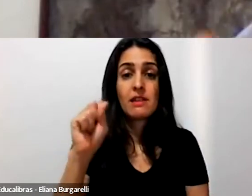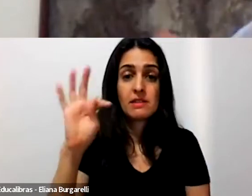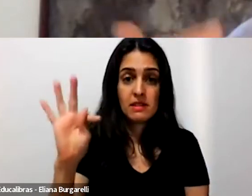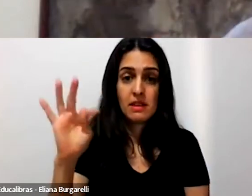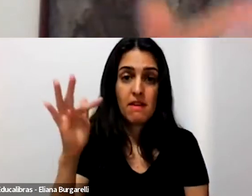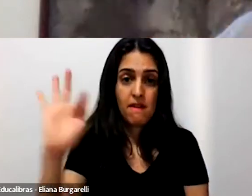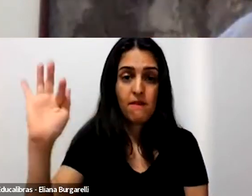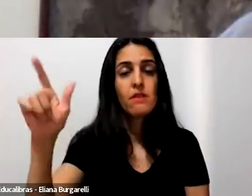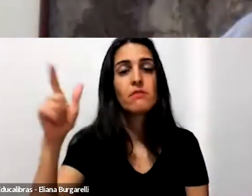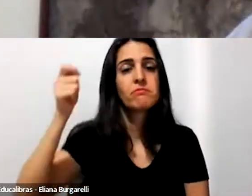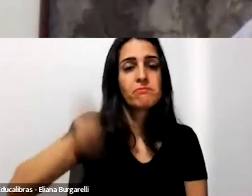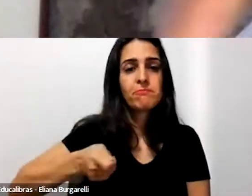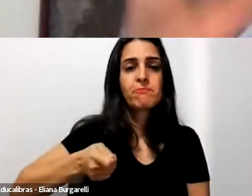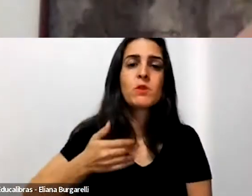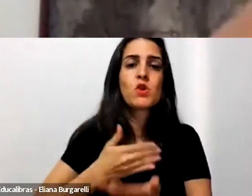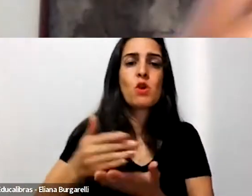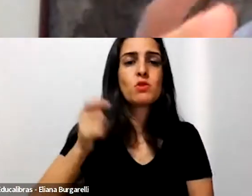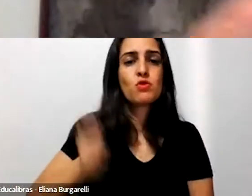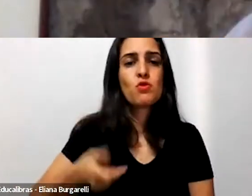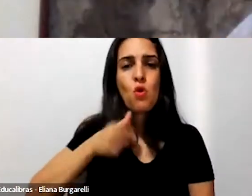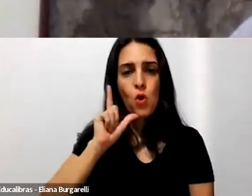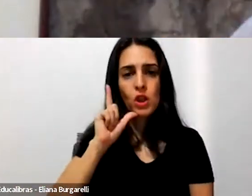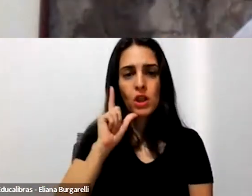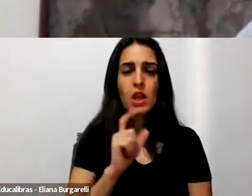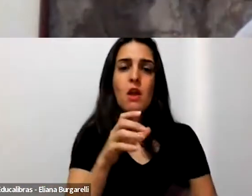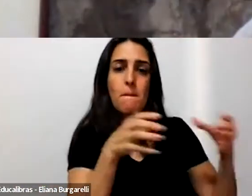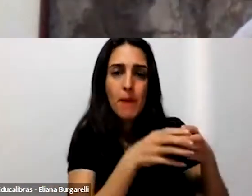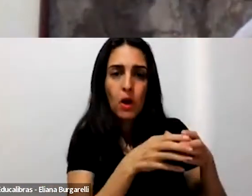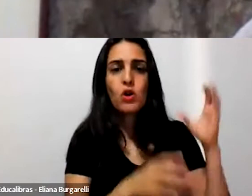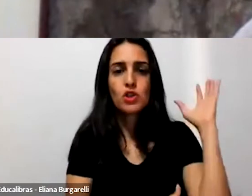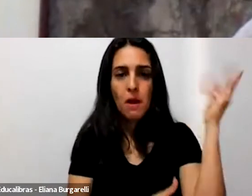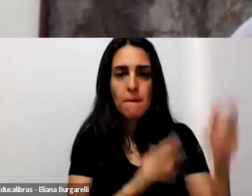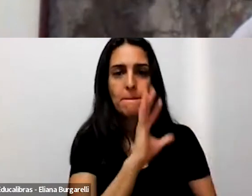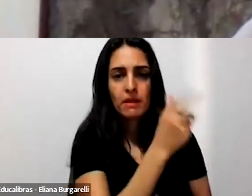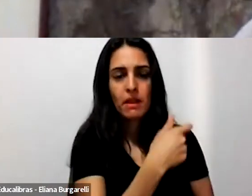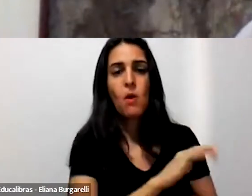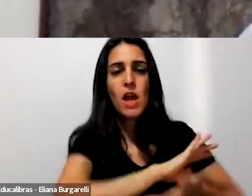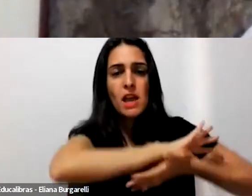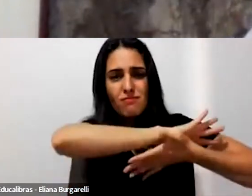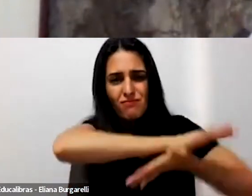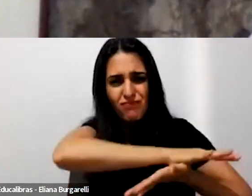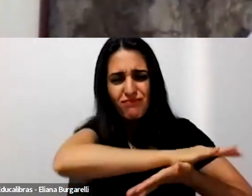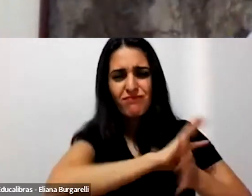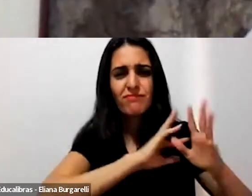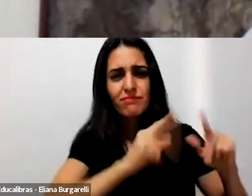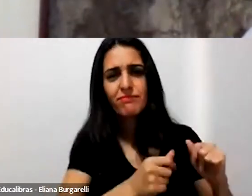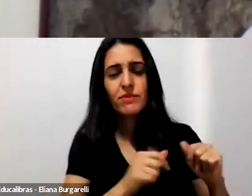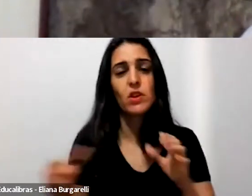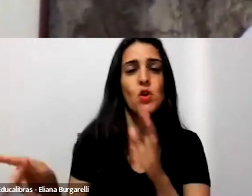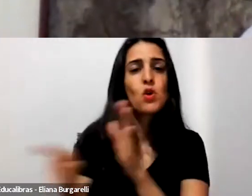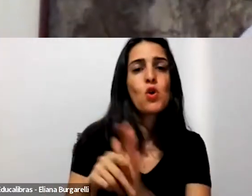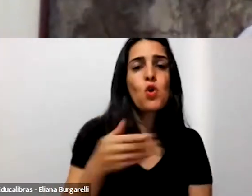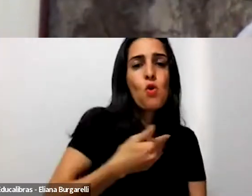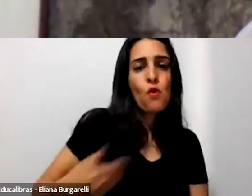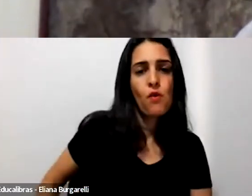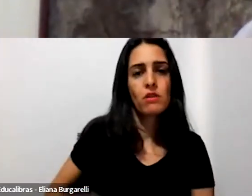Corte, que começou ontem a julgar, anteontem, o pacote ambiental, exatamente do desmonte protagonizado pelo governo Bolsonaro. Portanto,